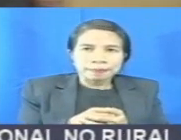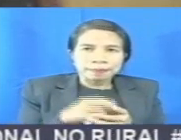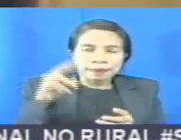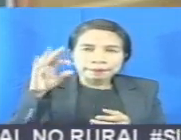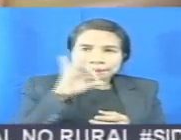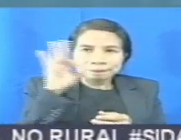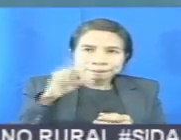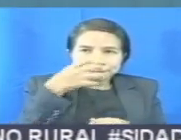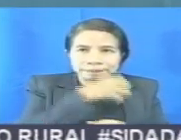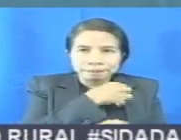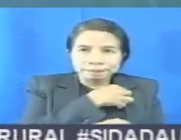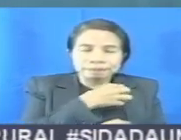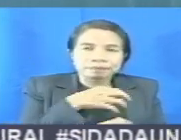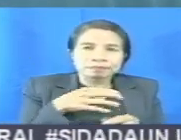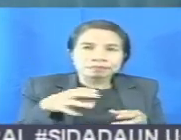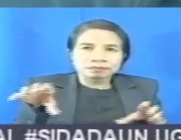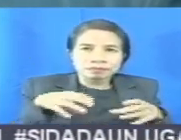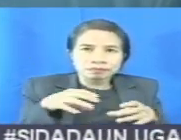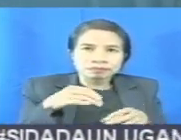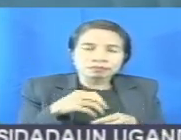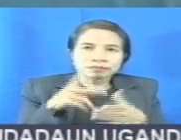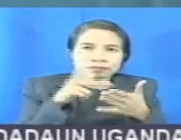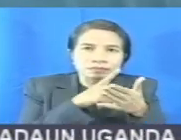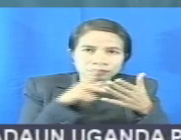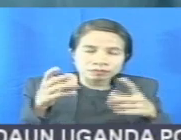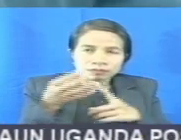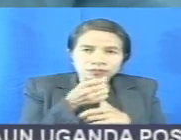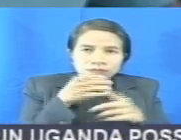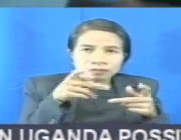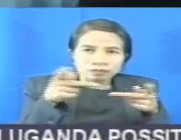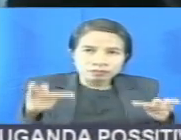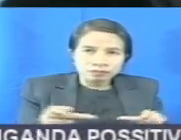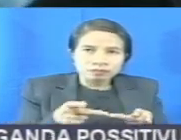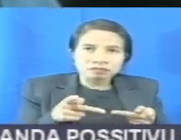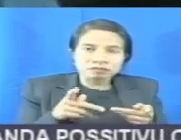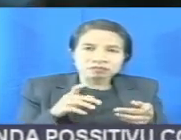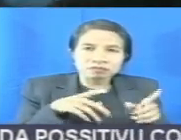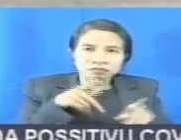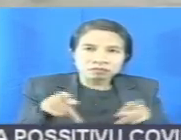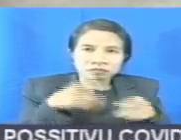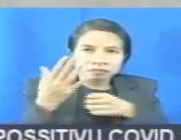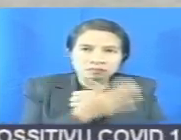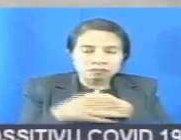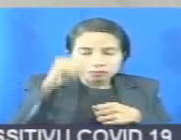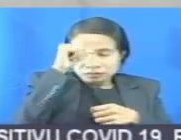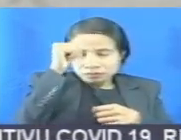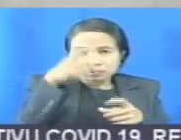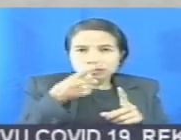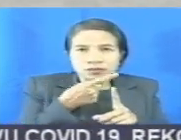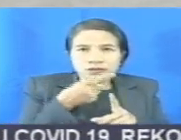Sexta-feira, né, Polícia Nacional Serviço de Investigação Criminal, CAIR, ira fatin cidadão indiano Ida, também sob